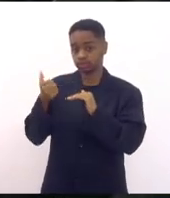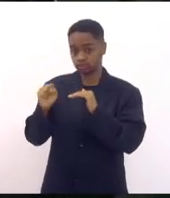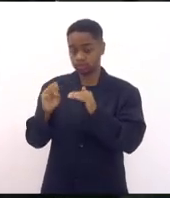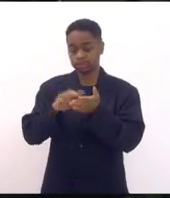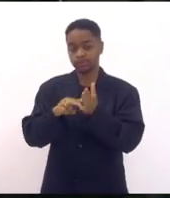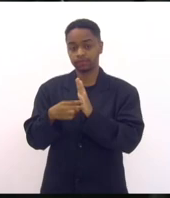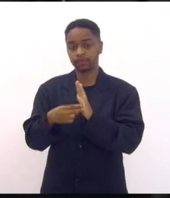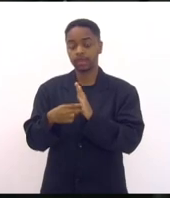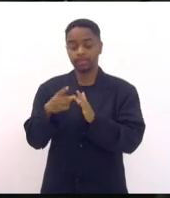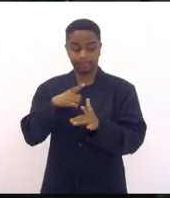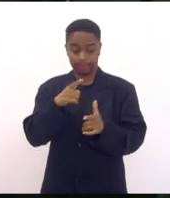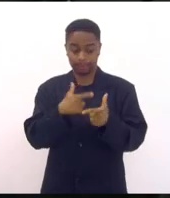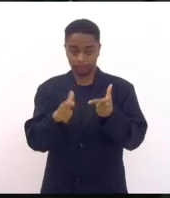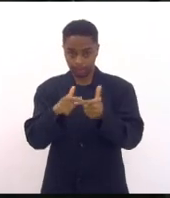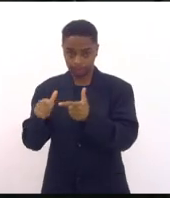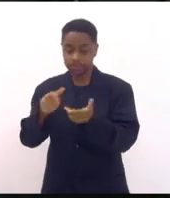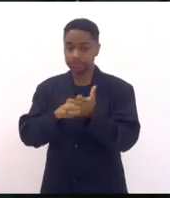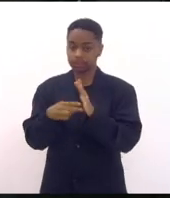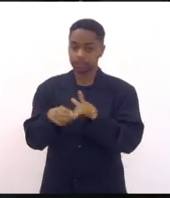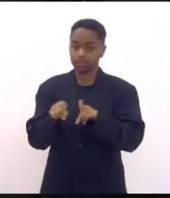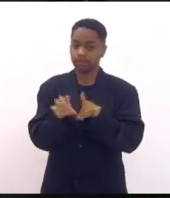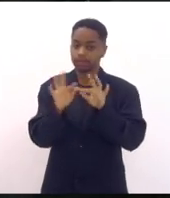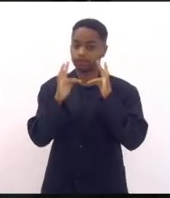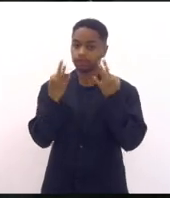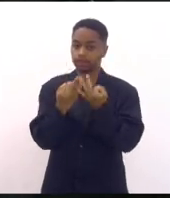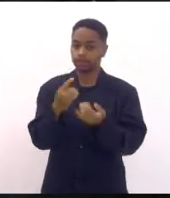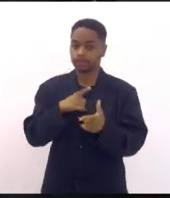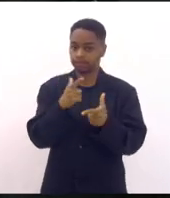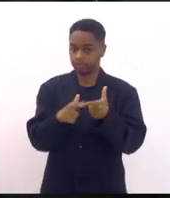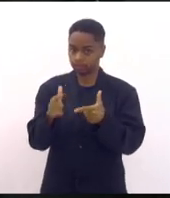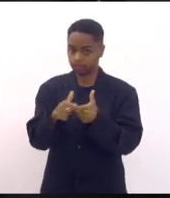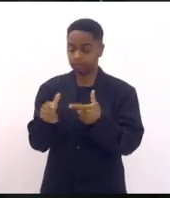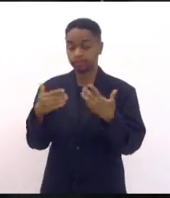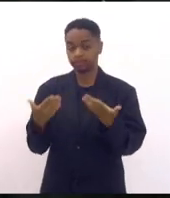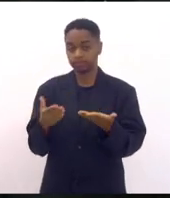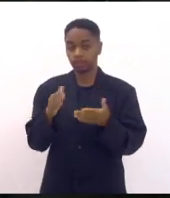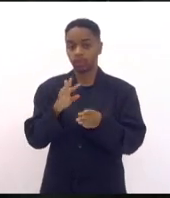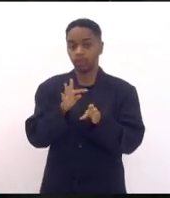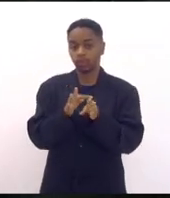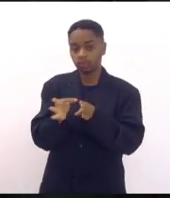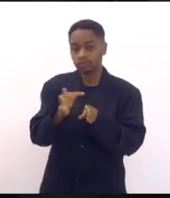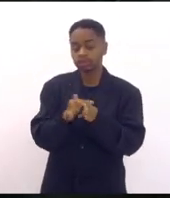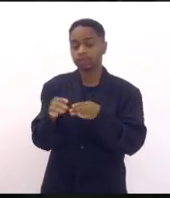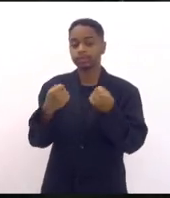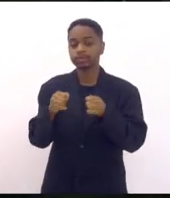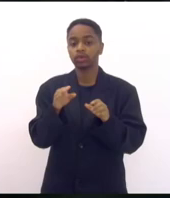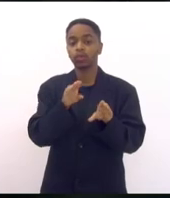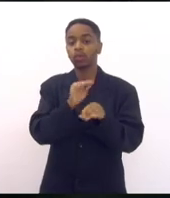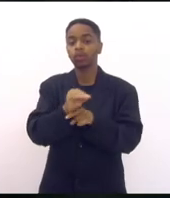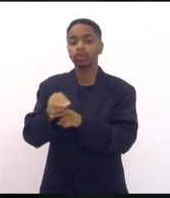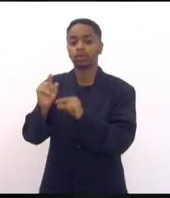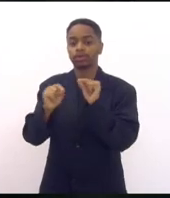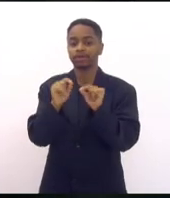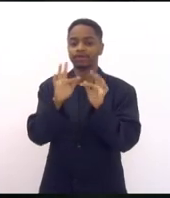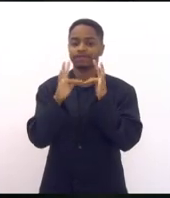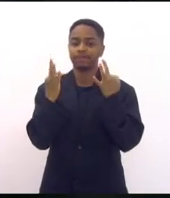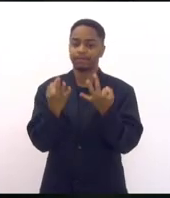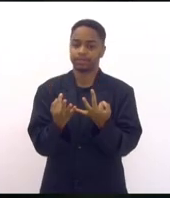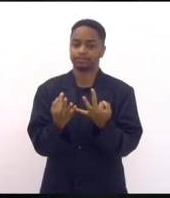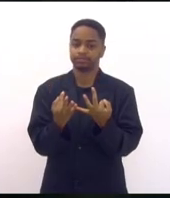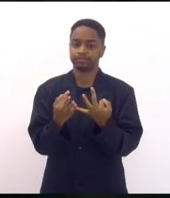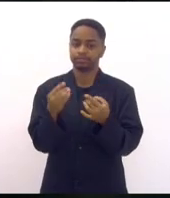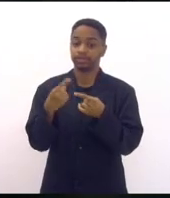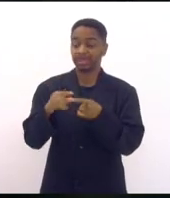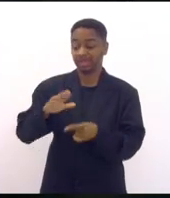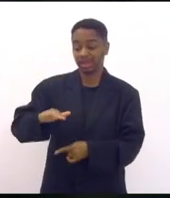problema não Só a criança e o menor então o Conselho Tutelar tem que cuidar da família porque a